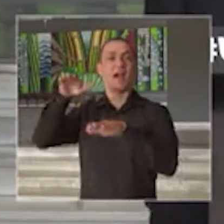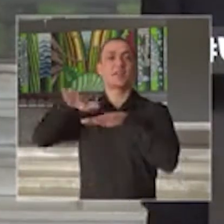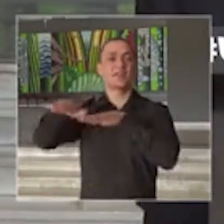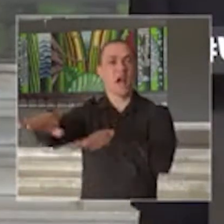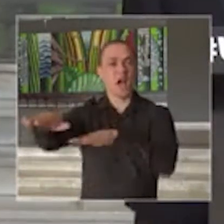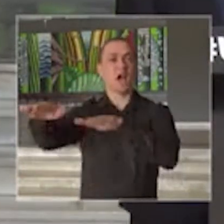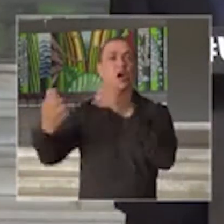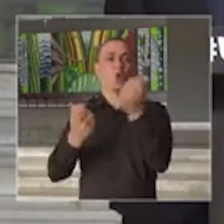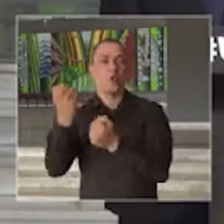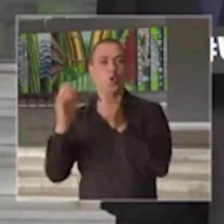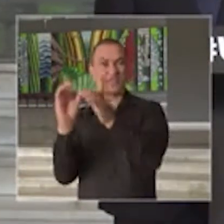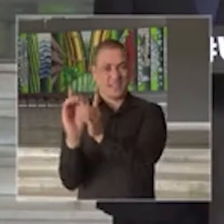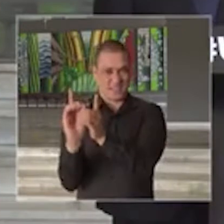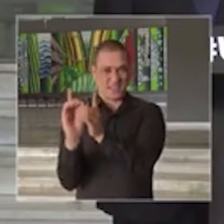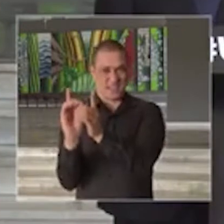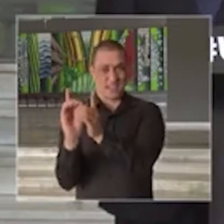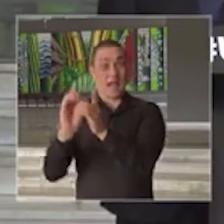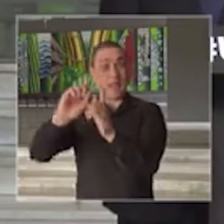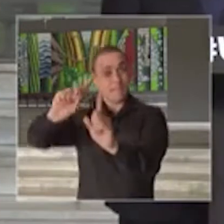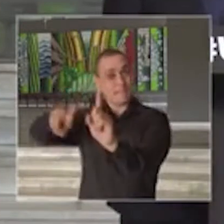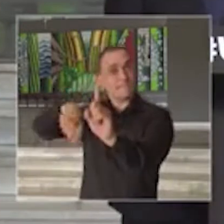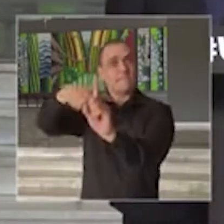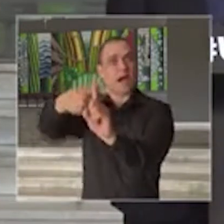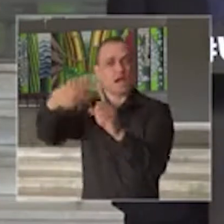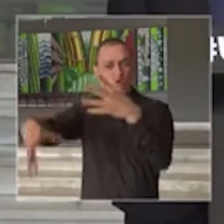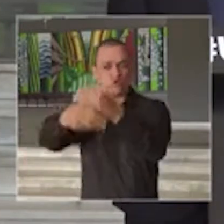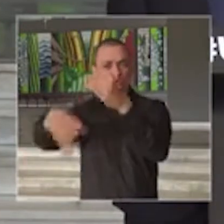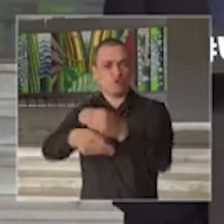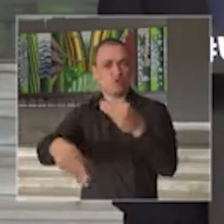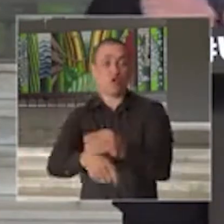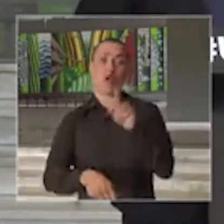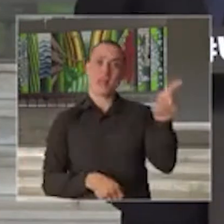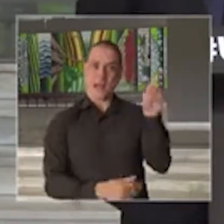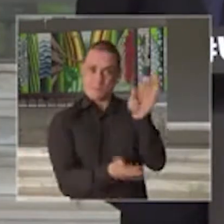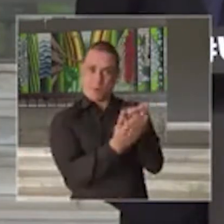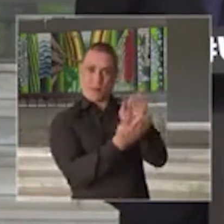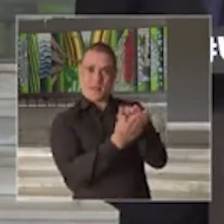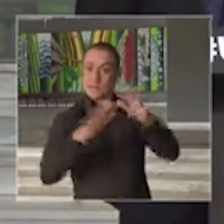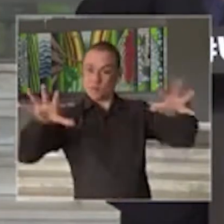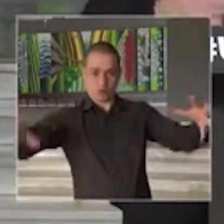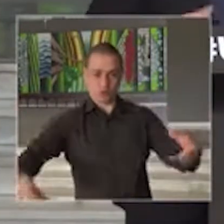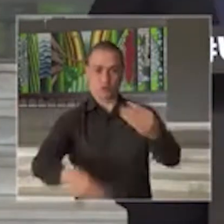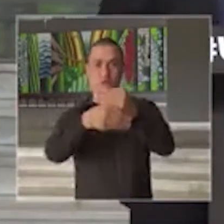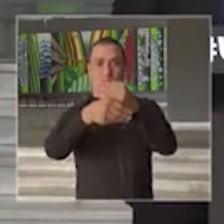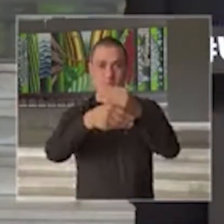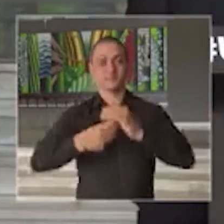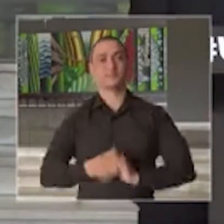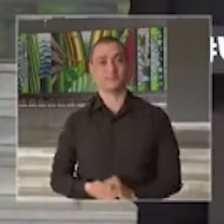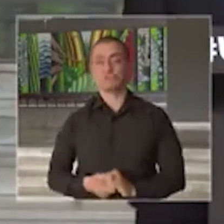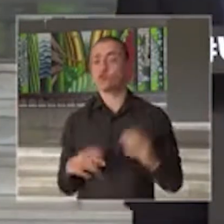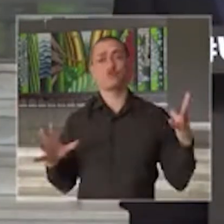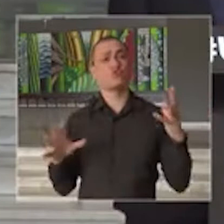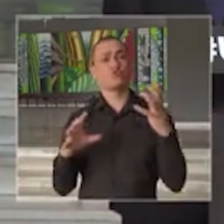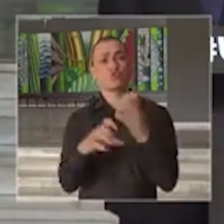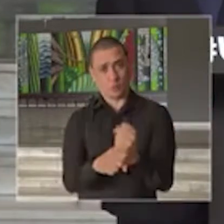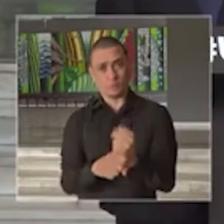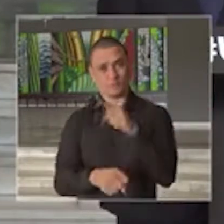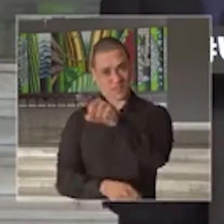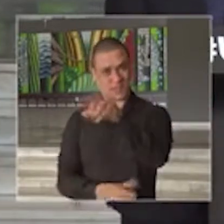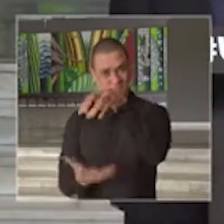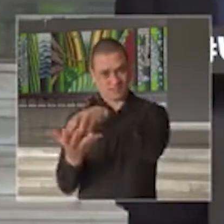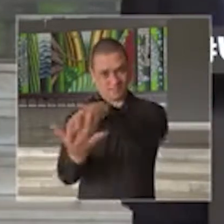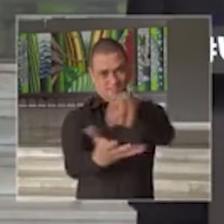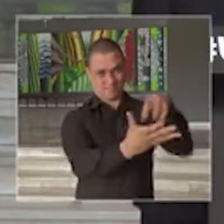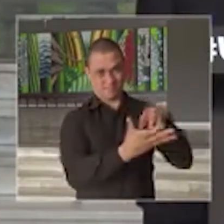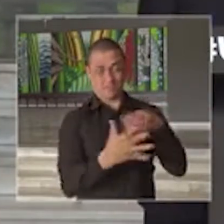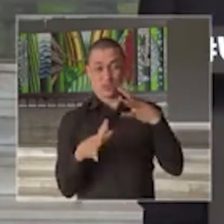trânsito e incorporar outros serviços a todos hoje pelo poupatempo no total essas unidades